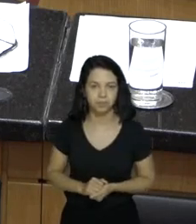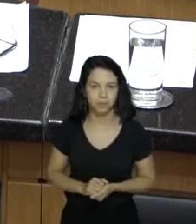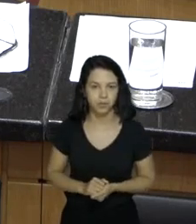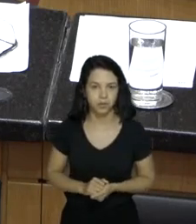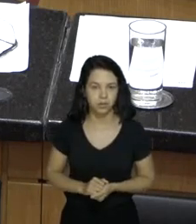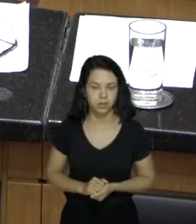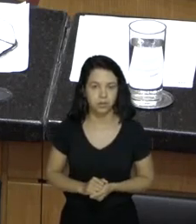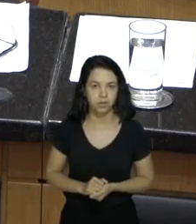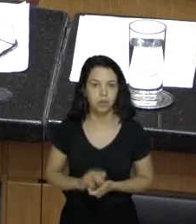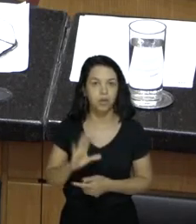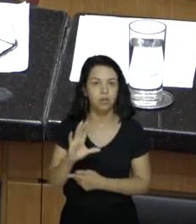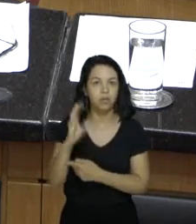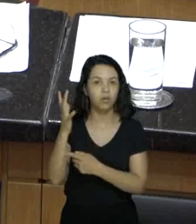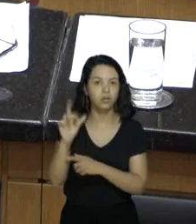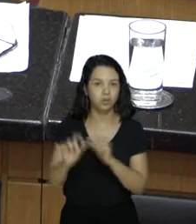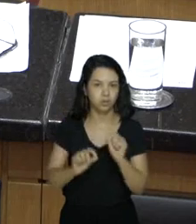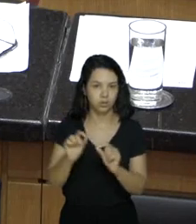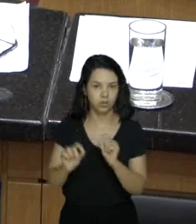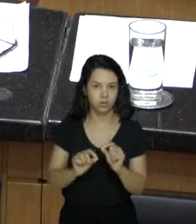acontece...